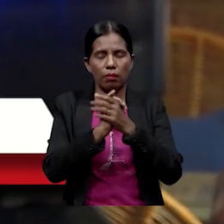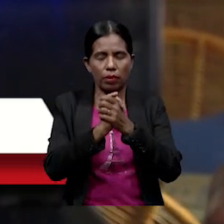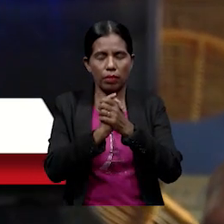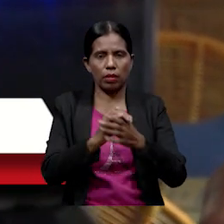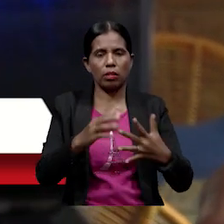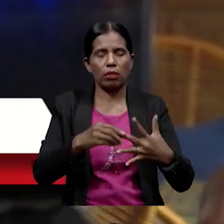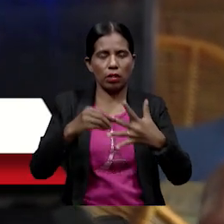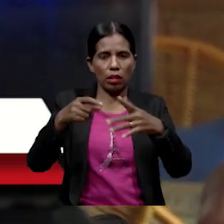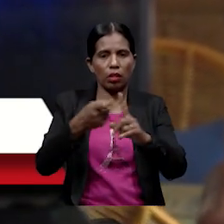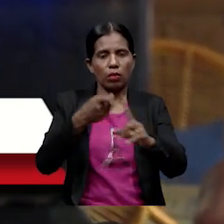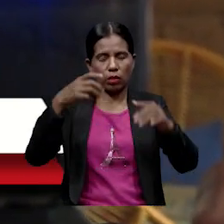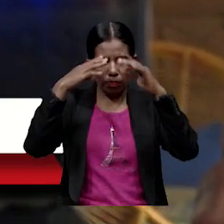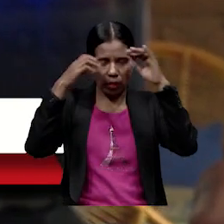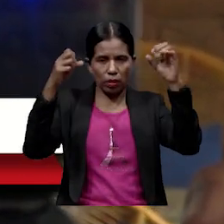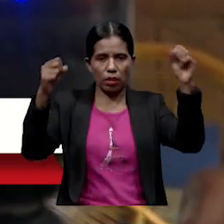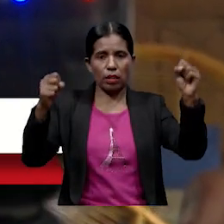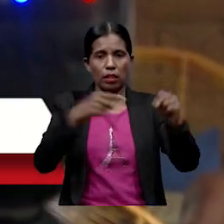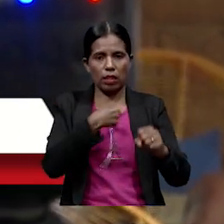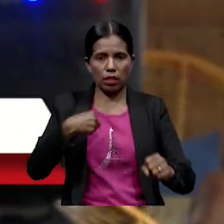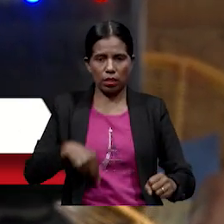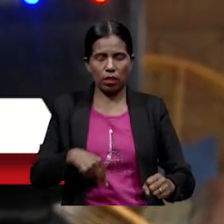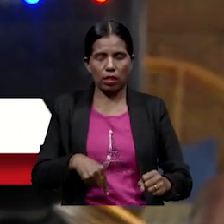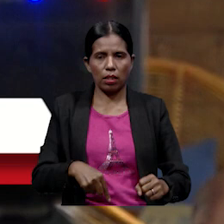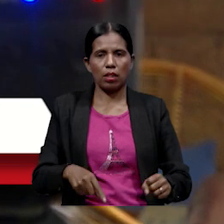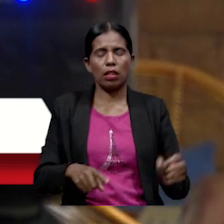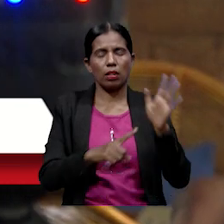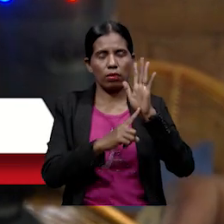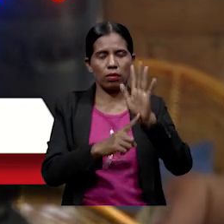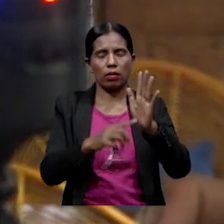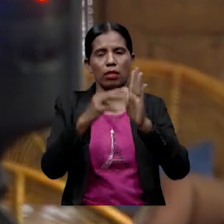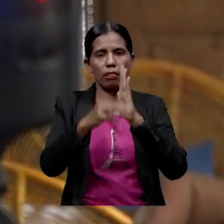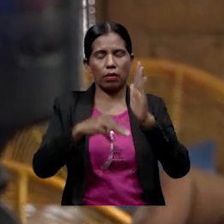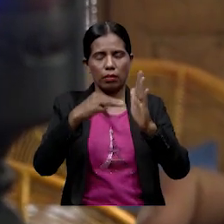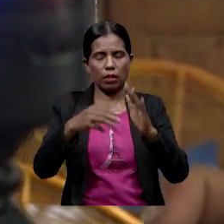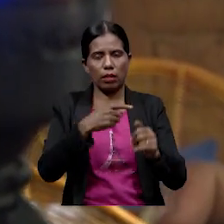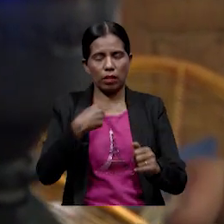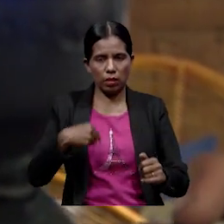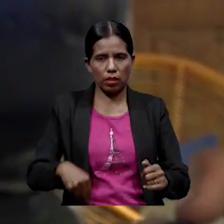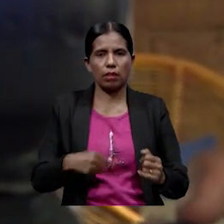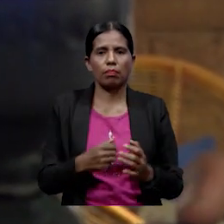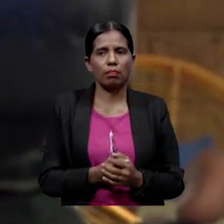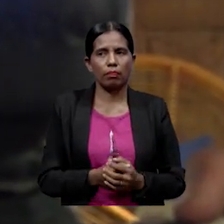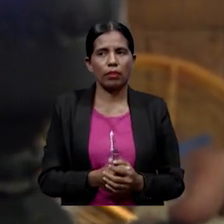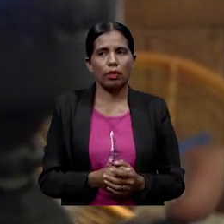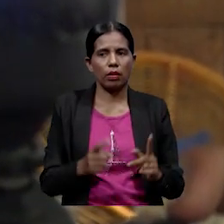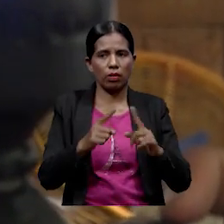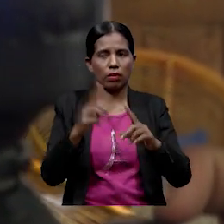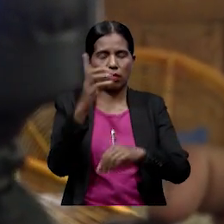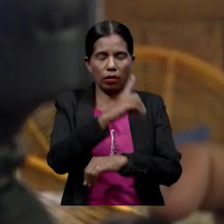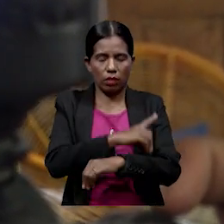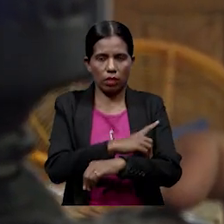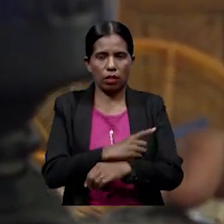do presidente Xi Jinping, que sai de uma mídia da China, e hoje, na